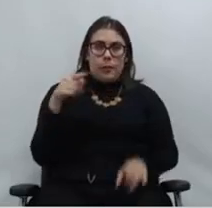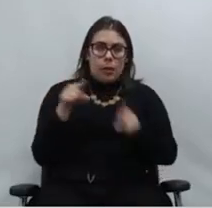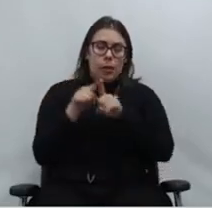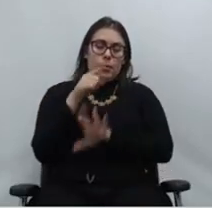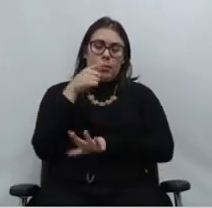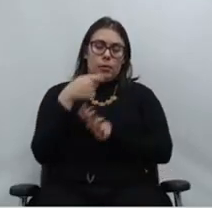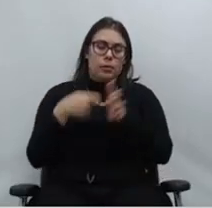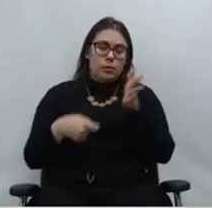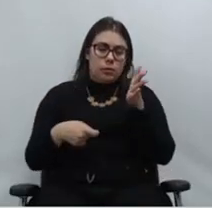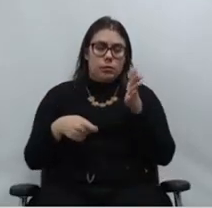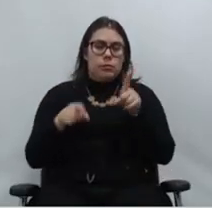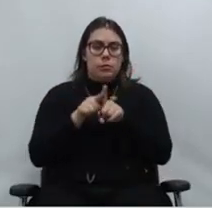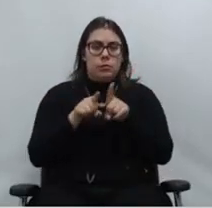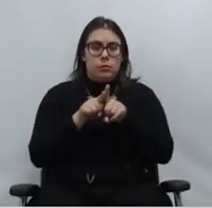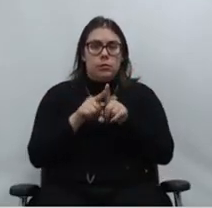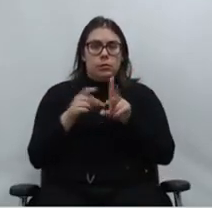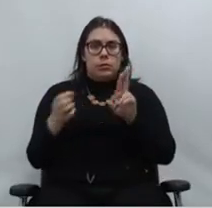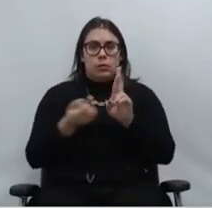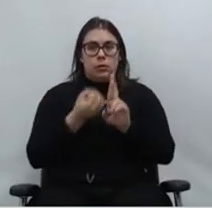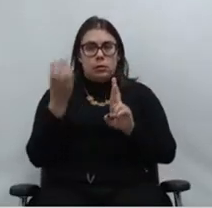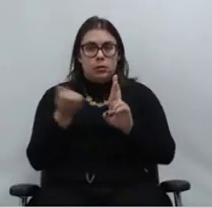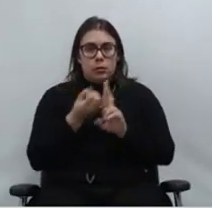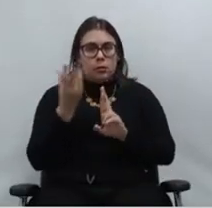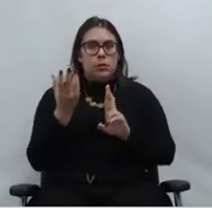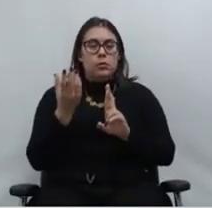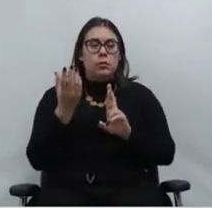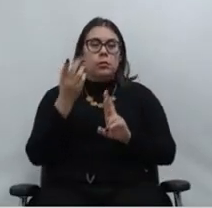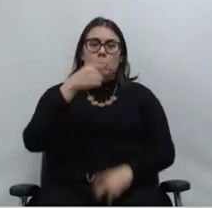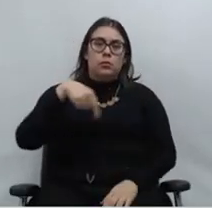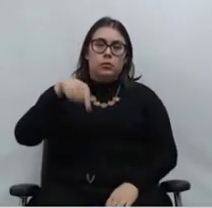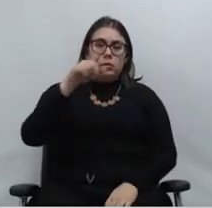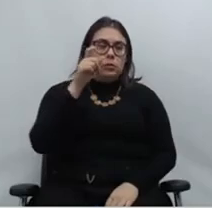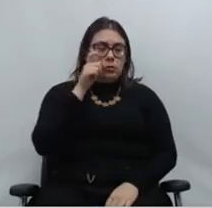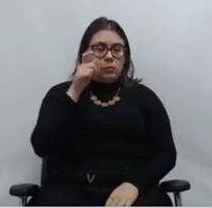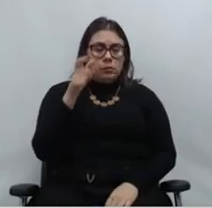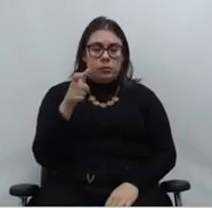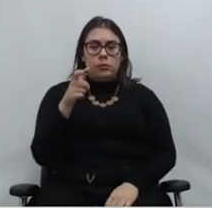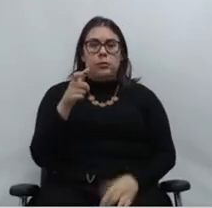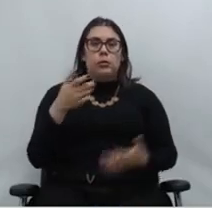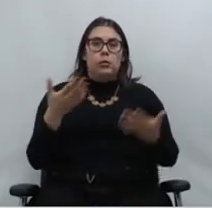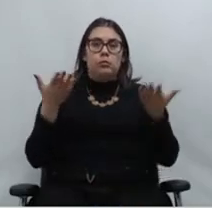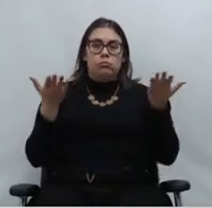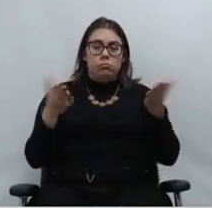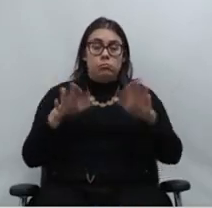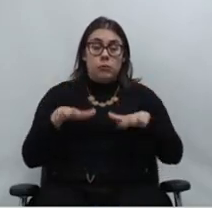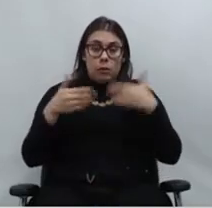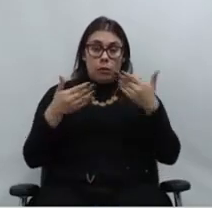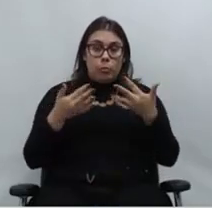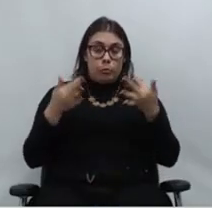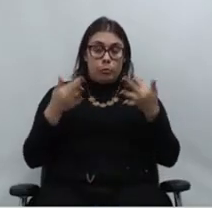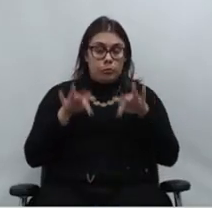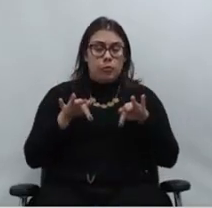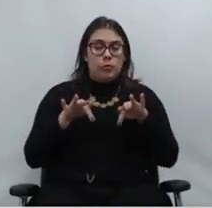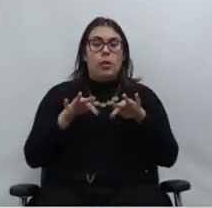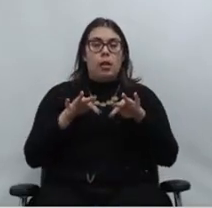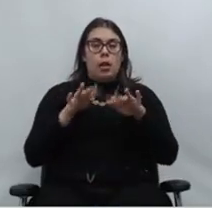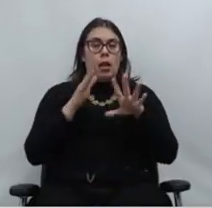as quais contam também nesse voto para acesso aos conselheiros e conselheiras. Por fim, em relação à